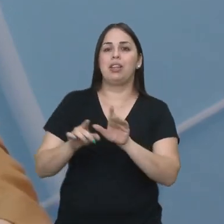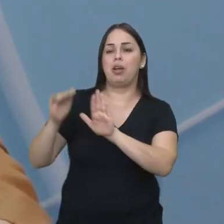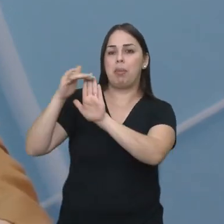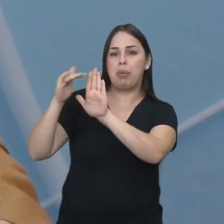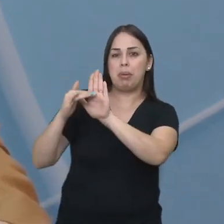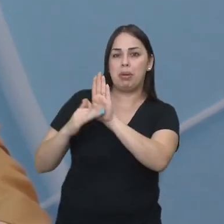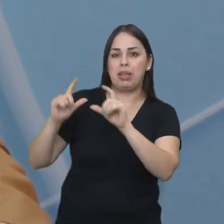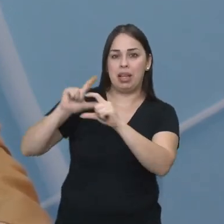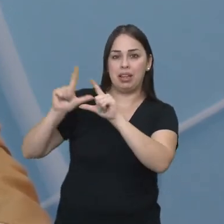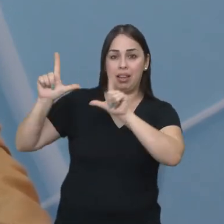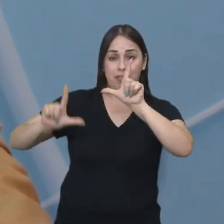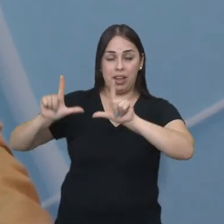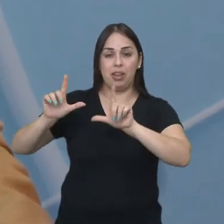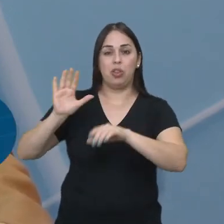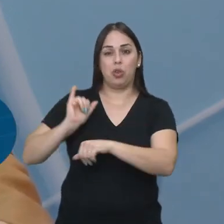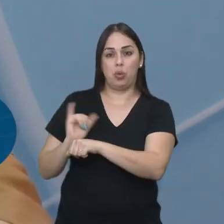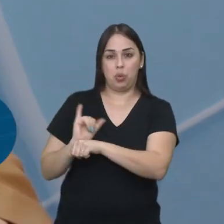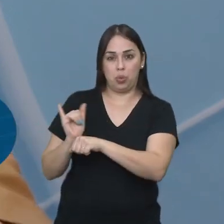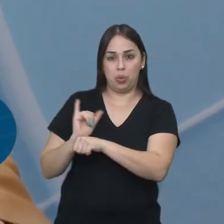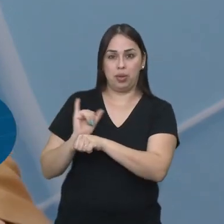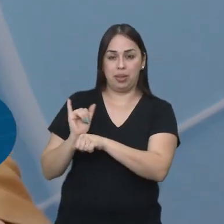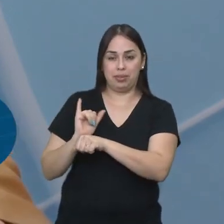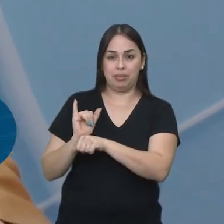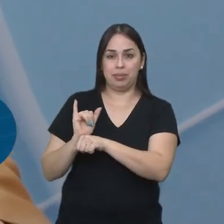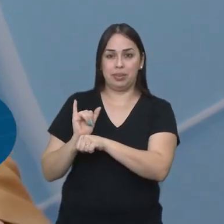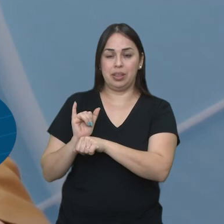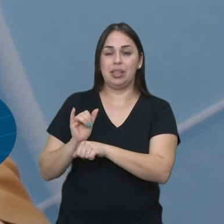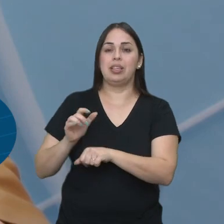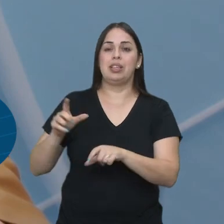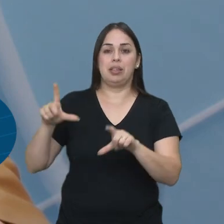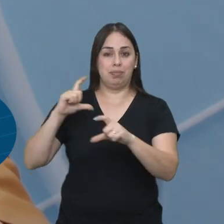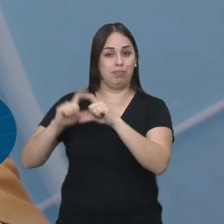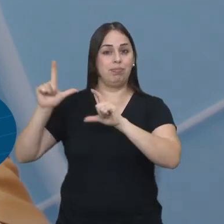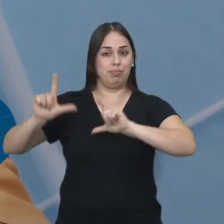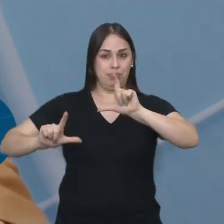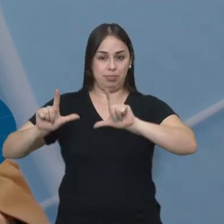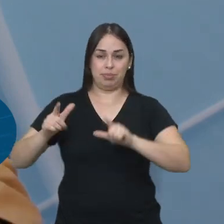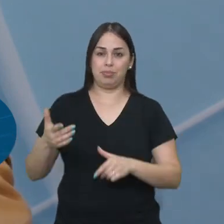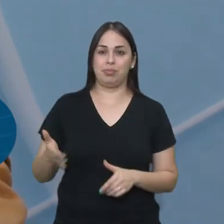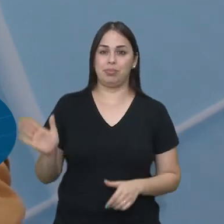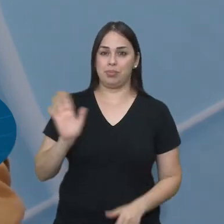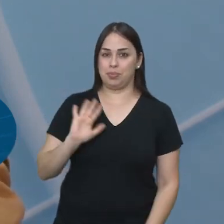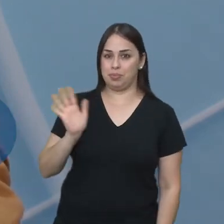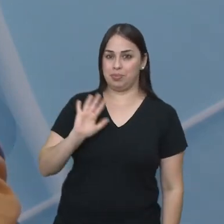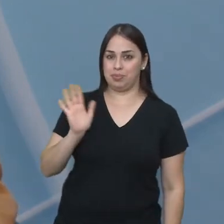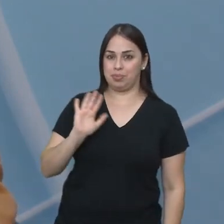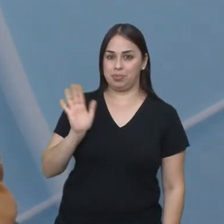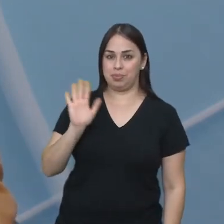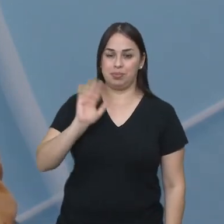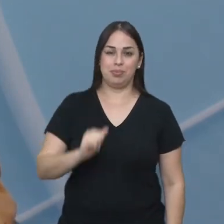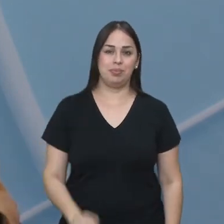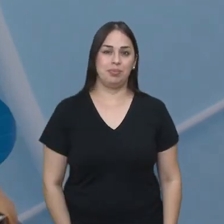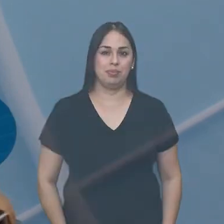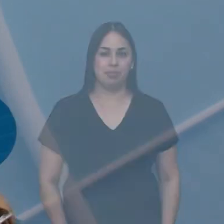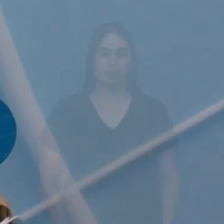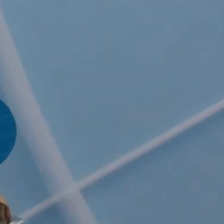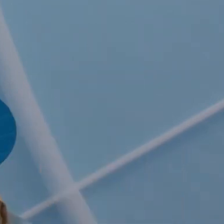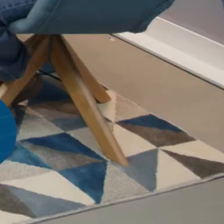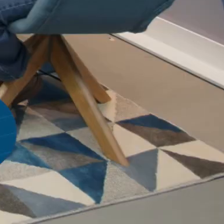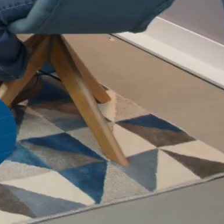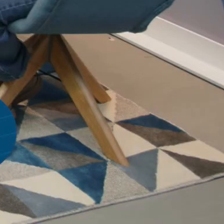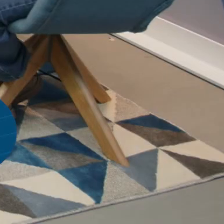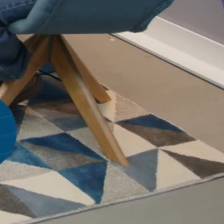Câmara em nosso canal no YouTube, youtube.com/CâmaraSJC. Até o próximo programa. Tchau, tchau.